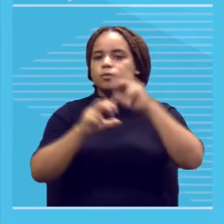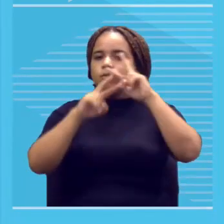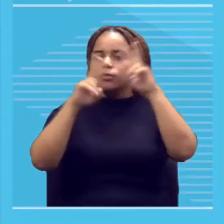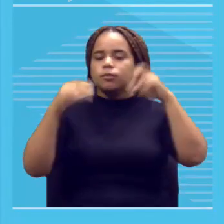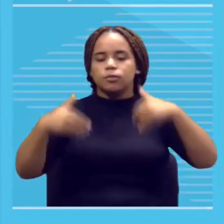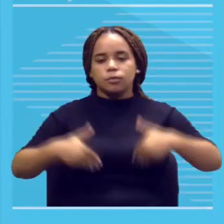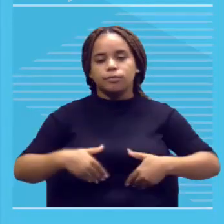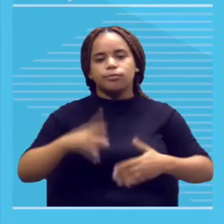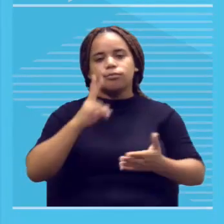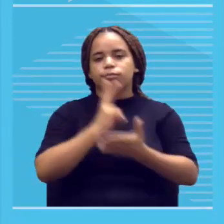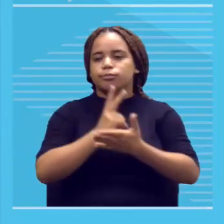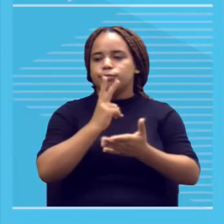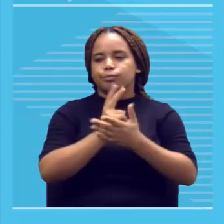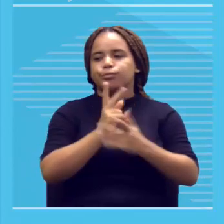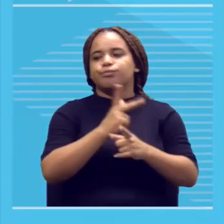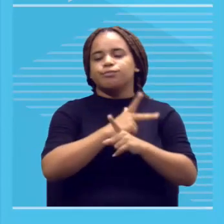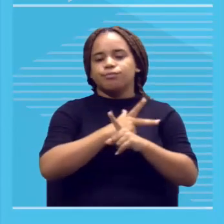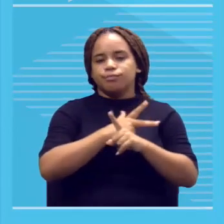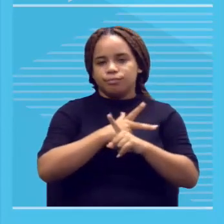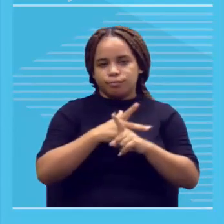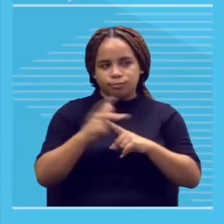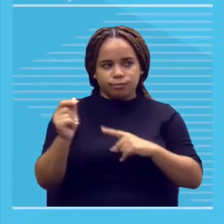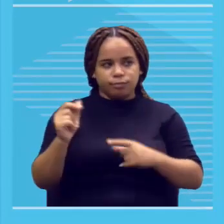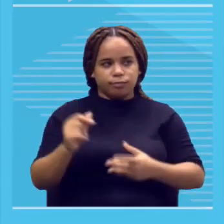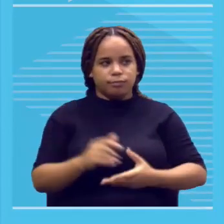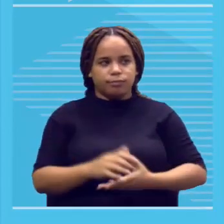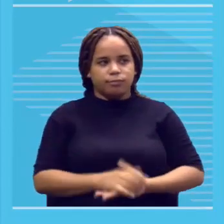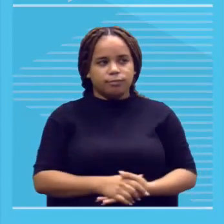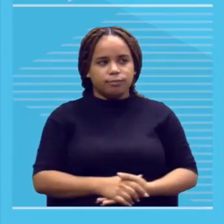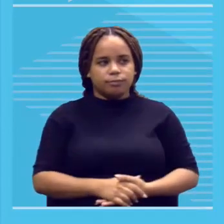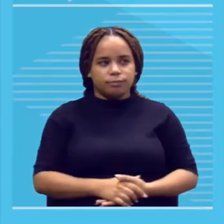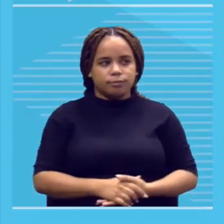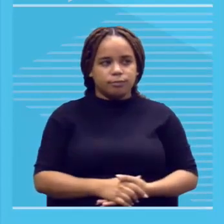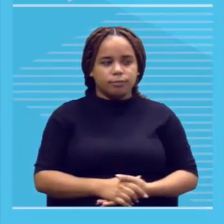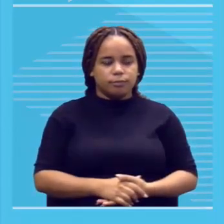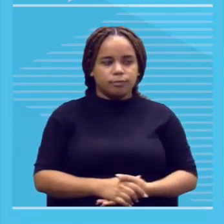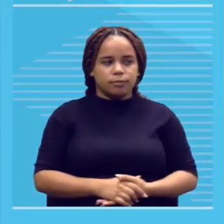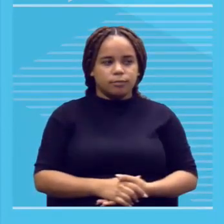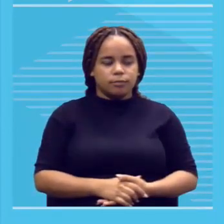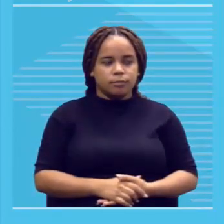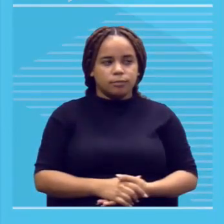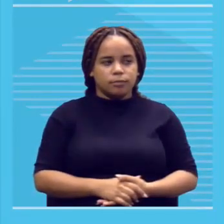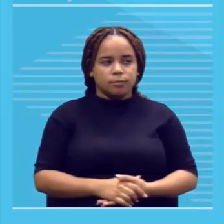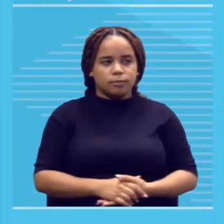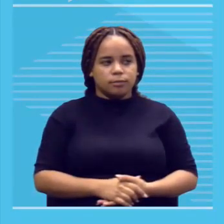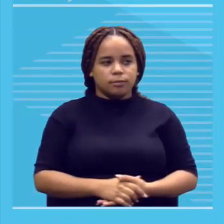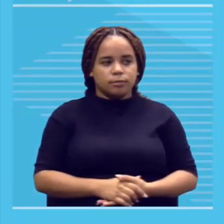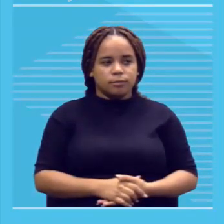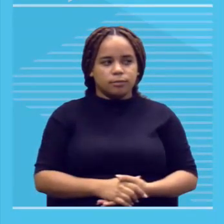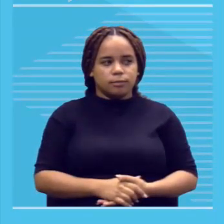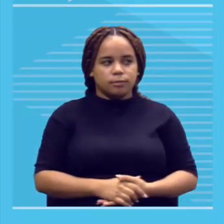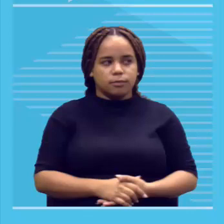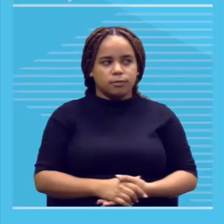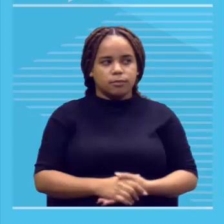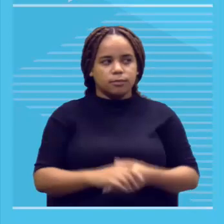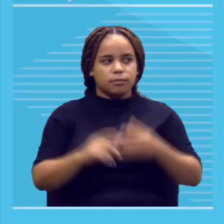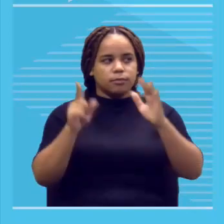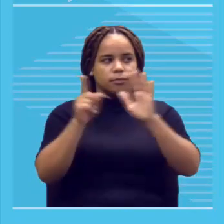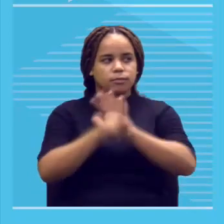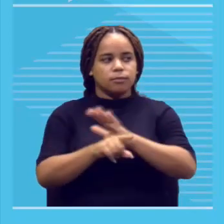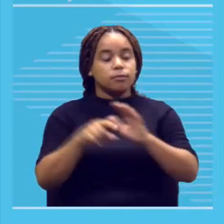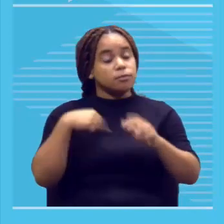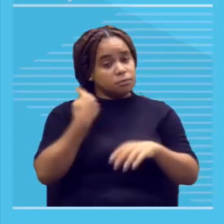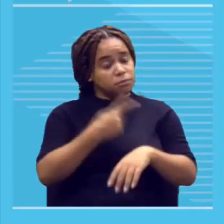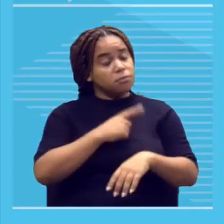e a fome vence olha só a pergunta do Allan Kardec é a seguinte né Nós temos